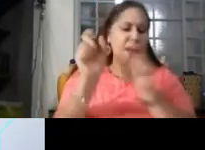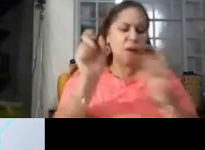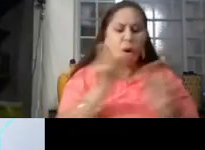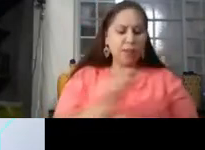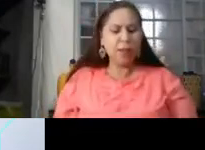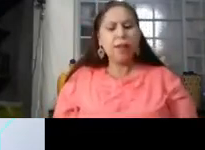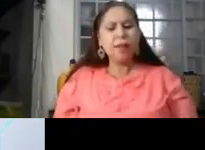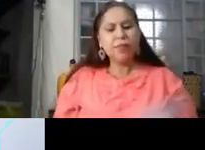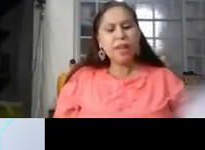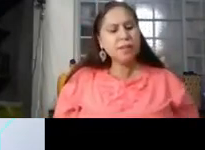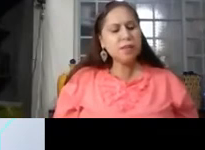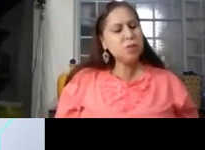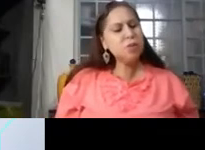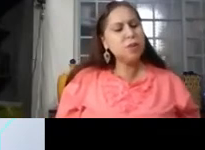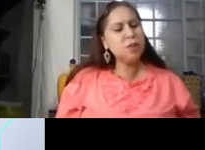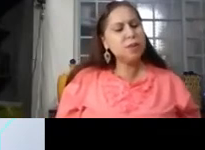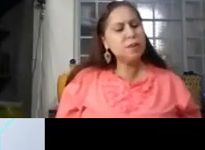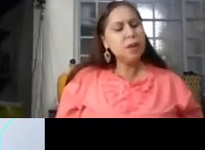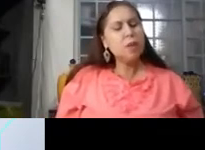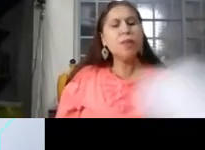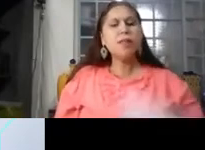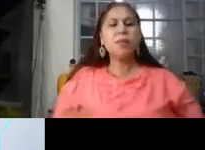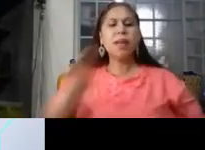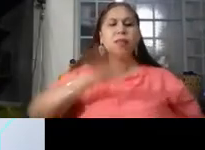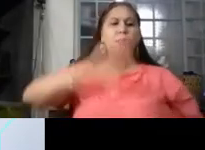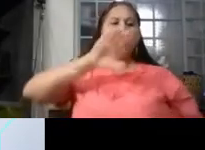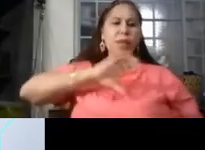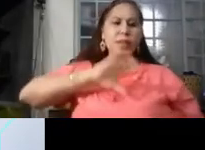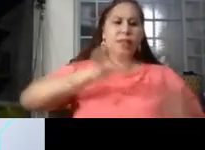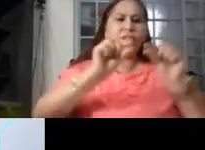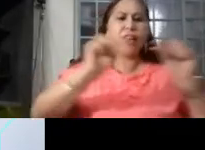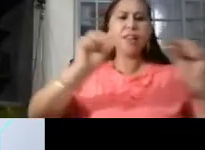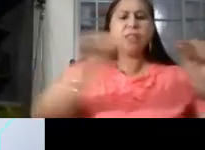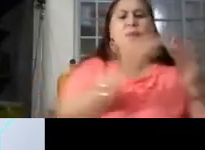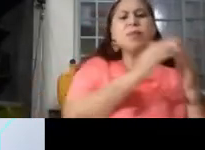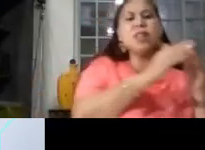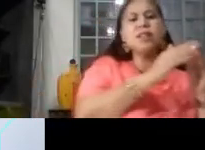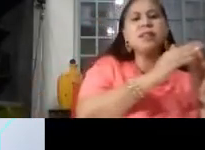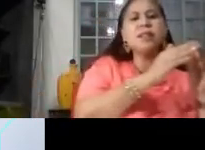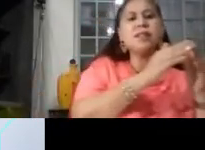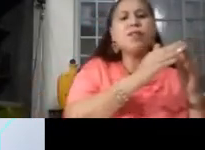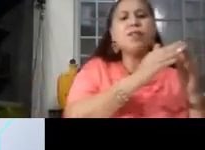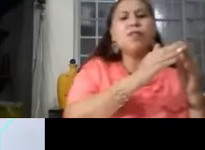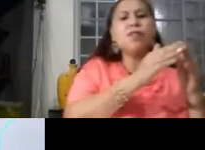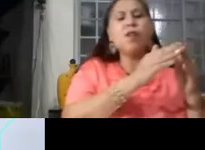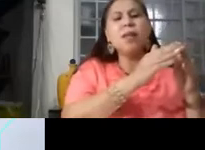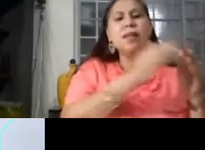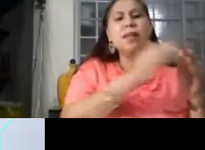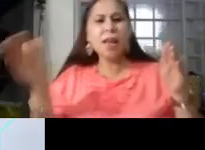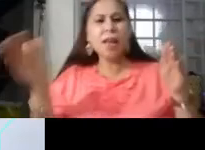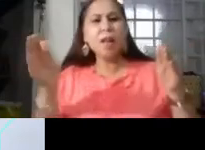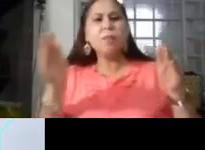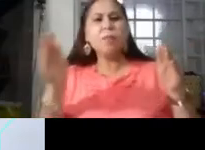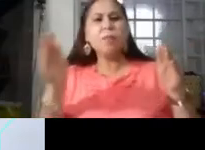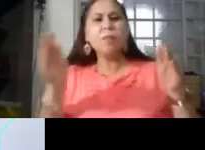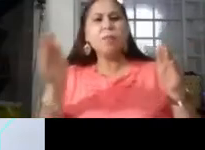ordem dessas estruturas. Por exemplo, na língua portuguesa, a frase ela pode estar escrita de forma direta,